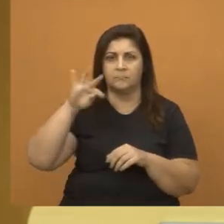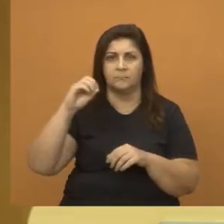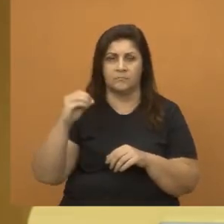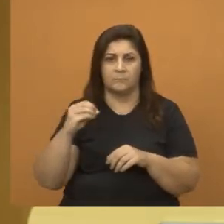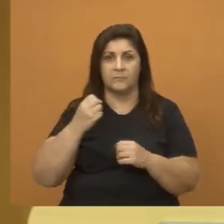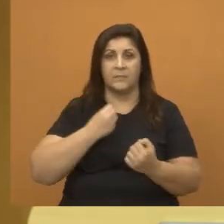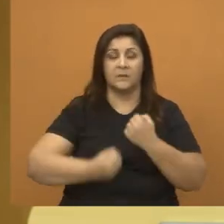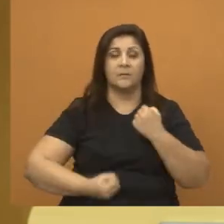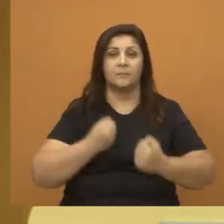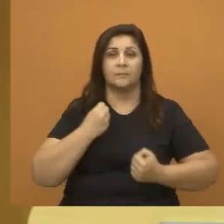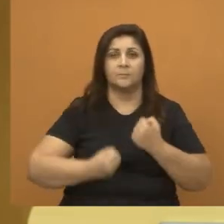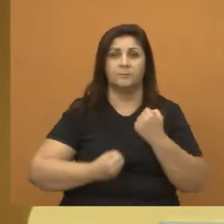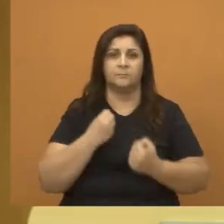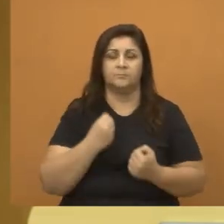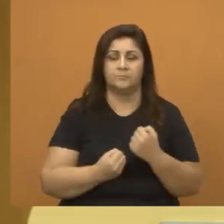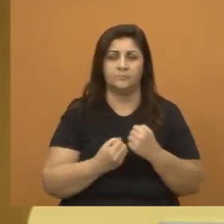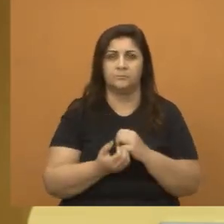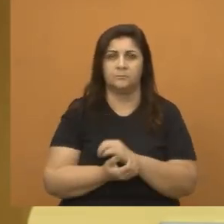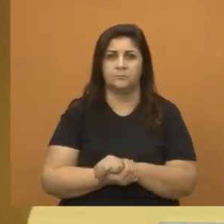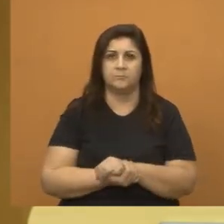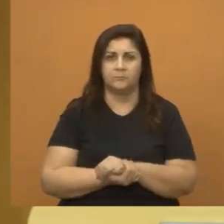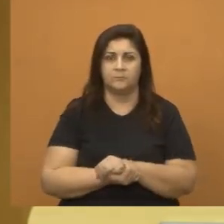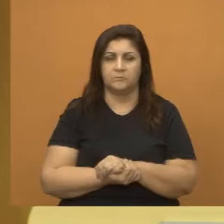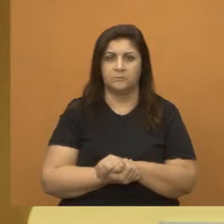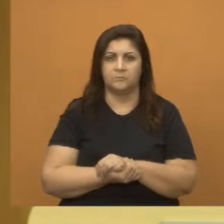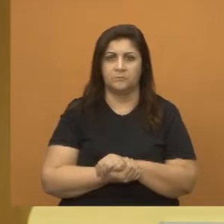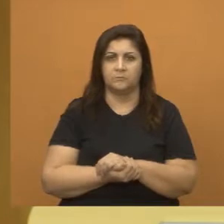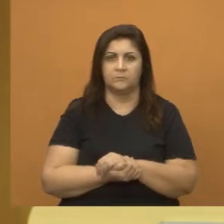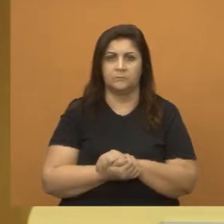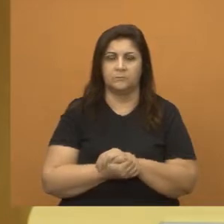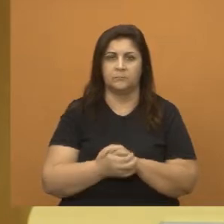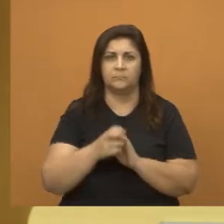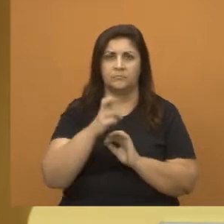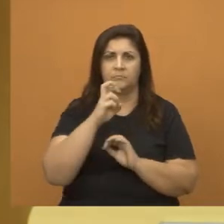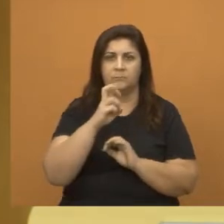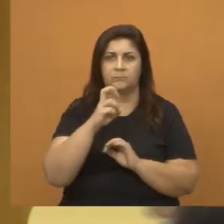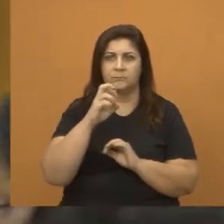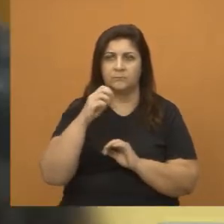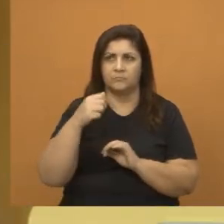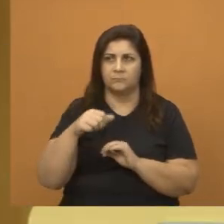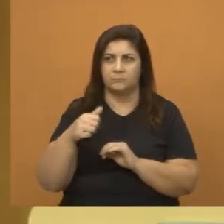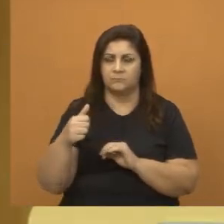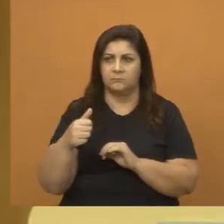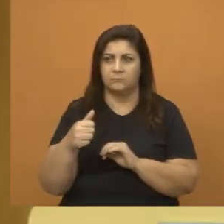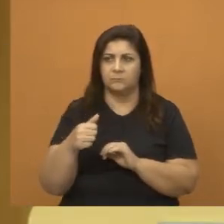rústica do 6º bil e 41º bicho terceiro